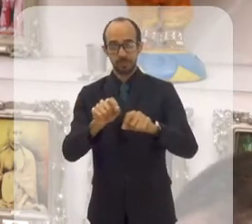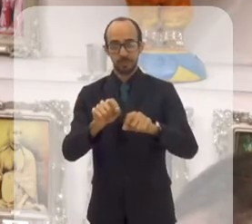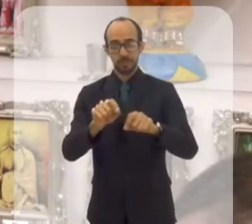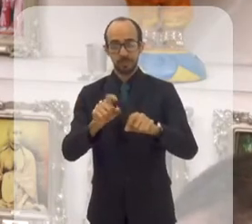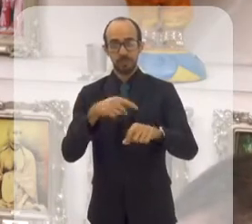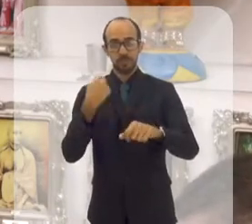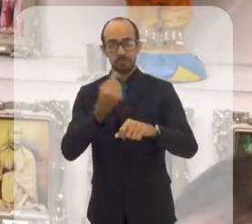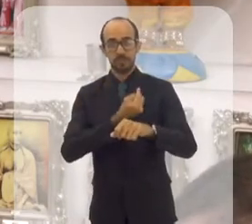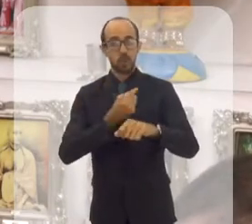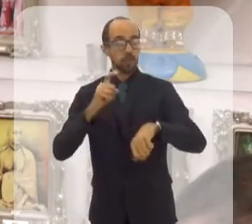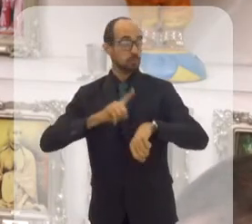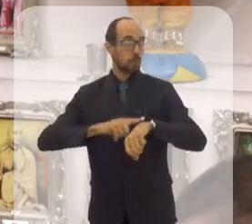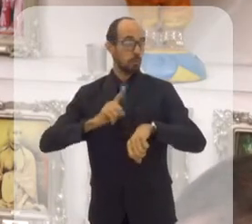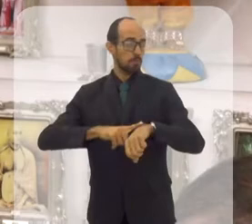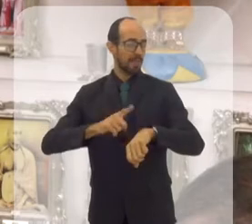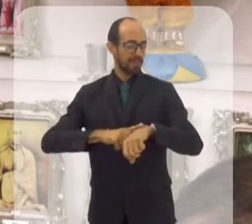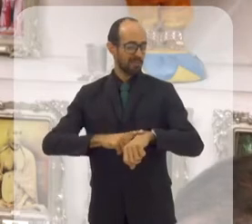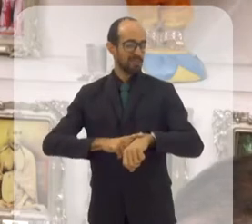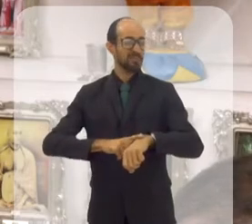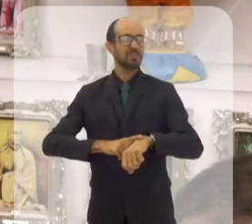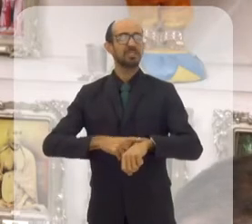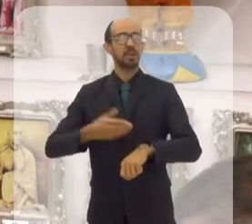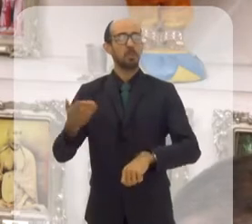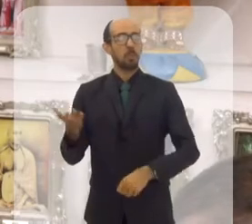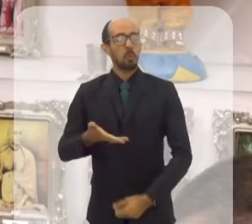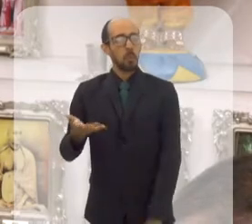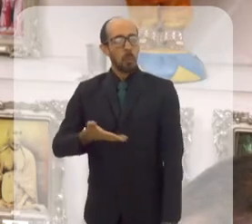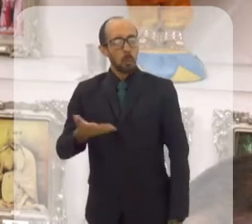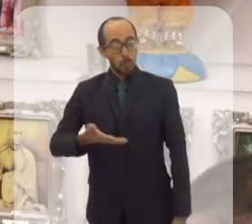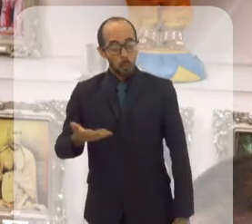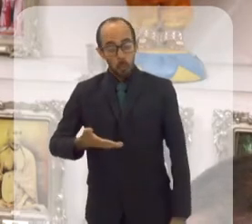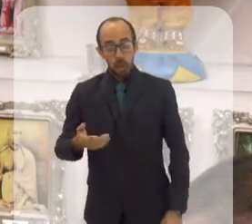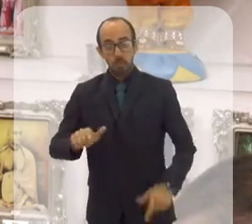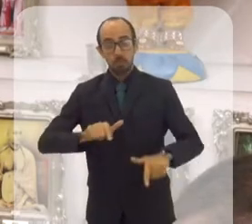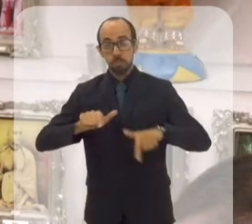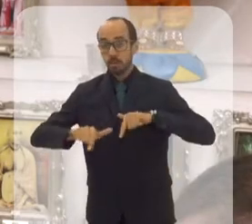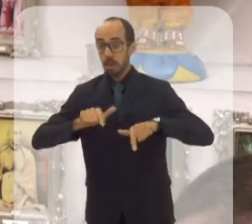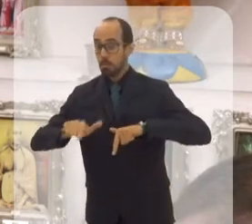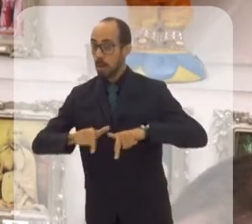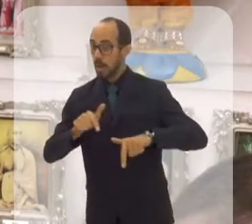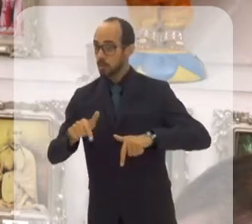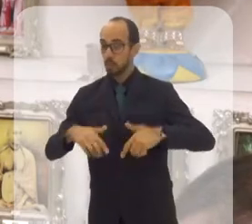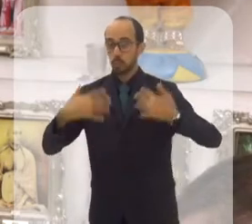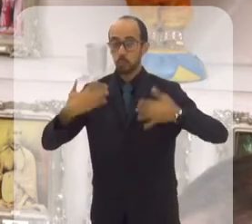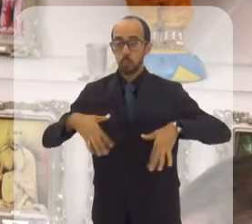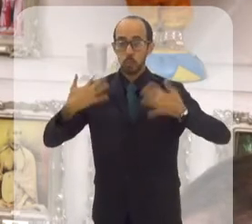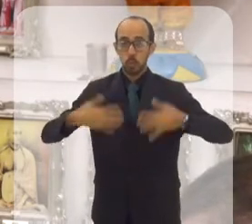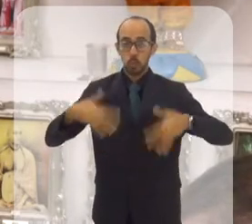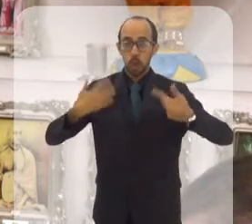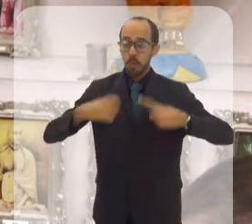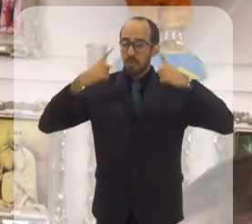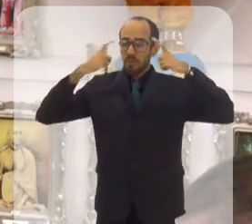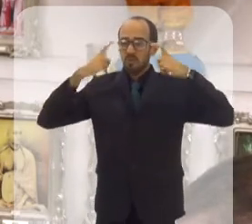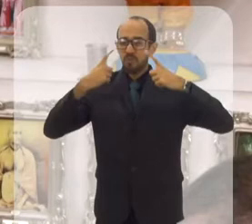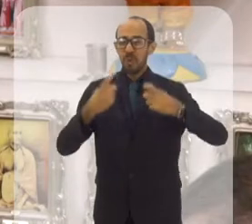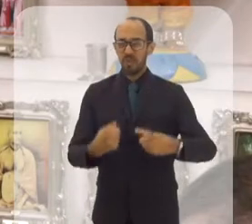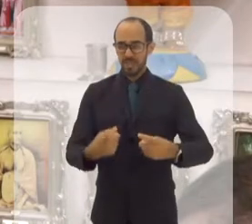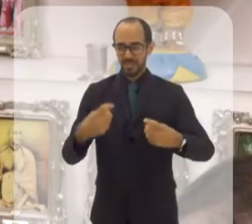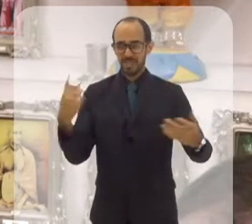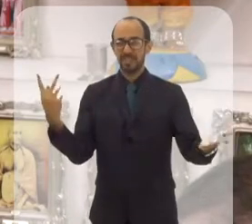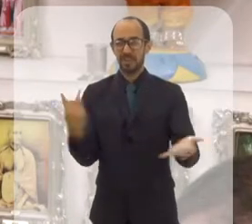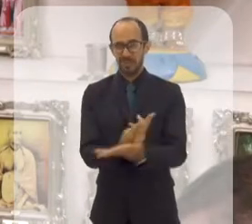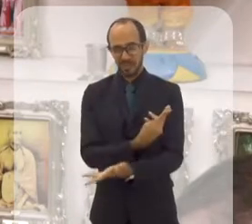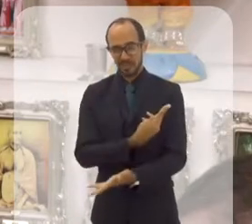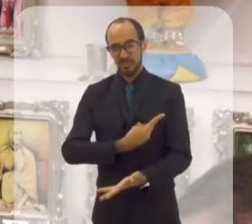hoje, o nosso tempo que a gente está vivendo está muito corrido. Nosso tempo está uma agressão e uma violência